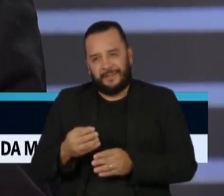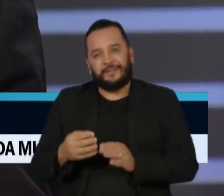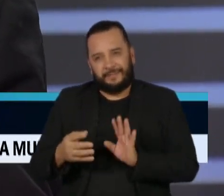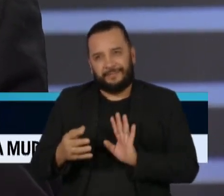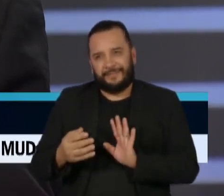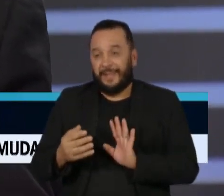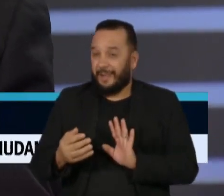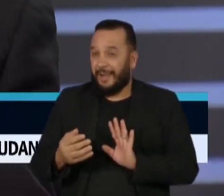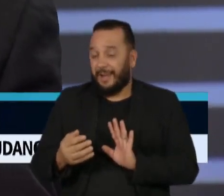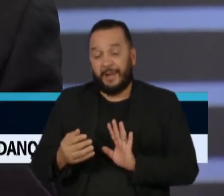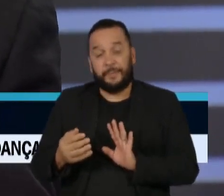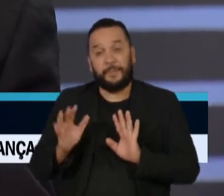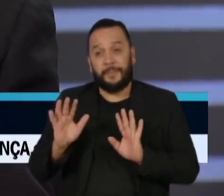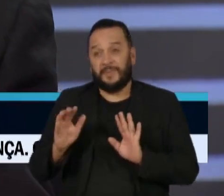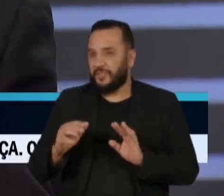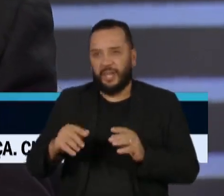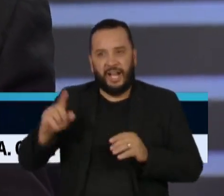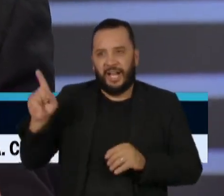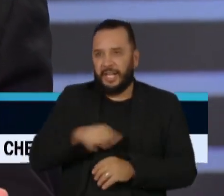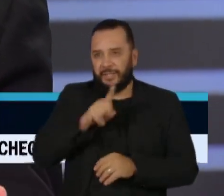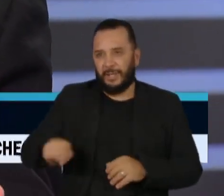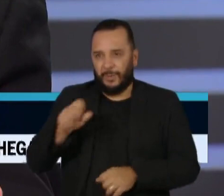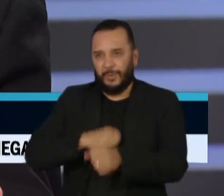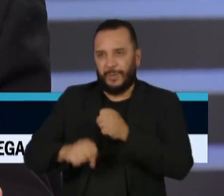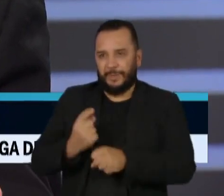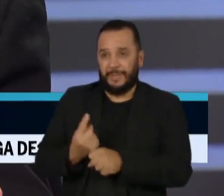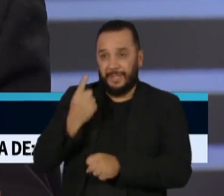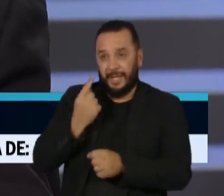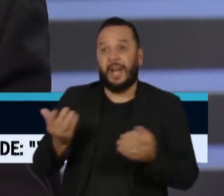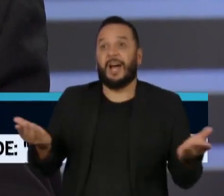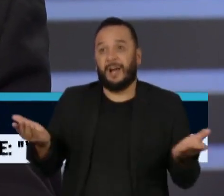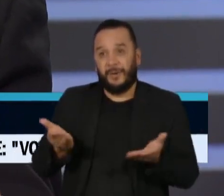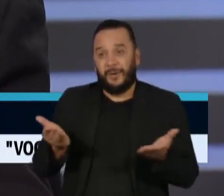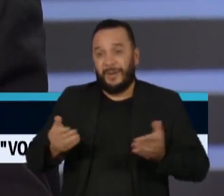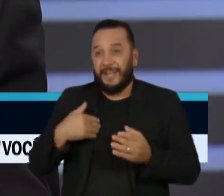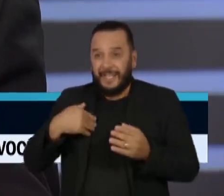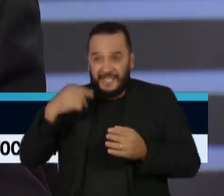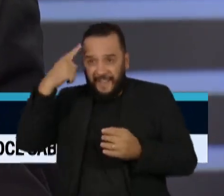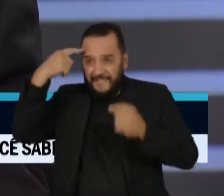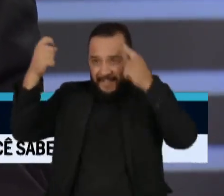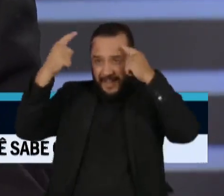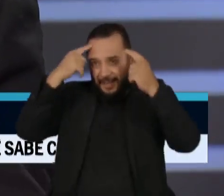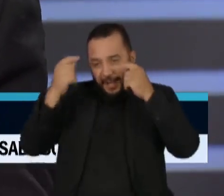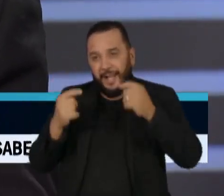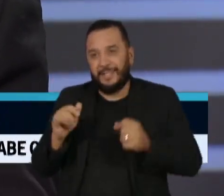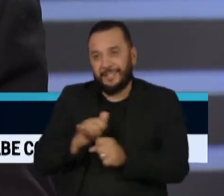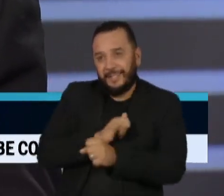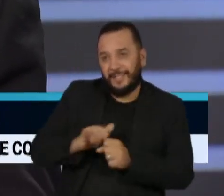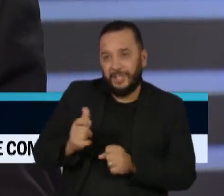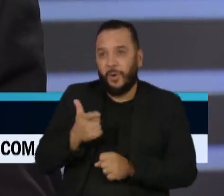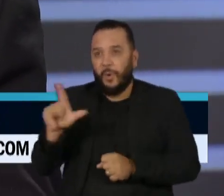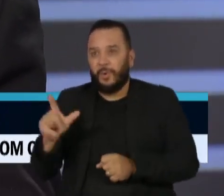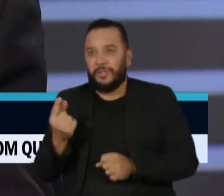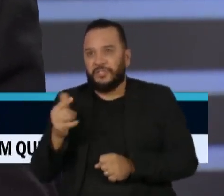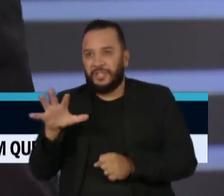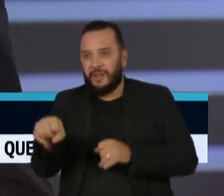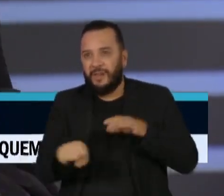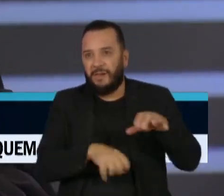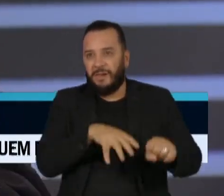inventar outra forma eu acho que esse congresso que em grande parte fisiológico inclusive do paulista de apoio ele